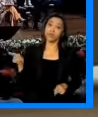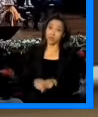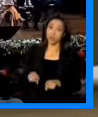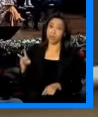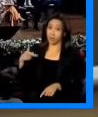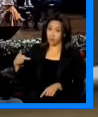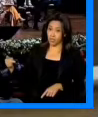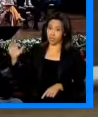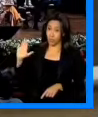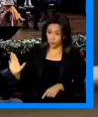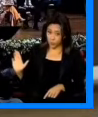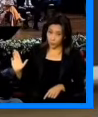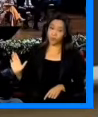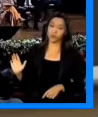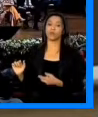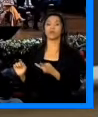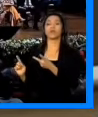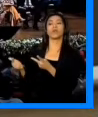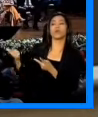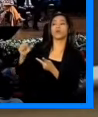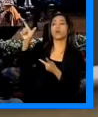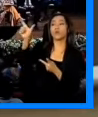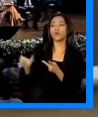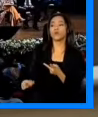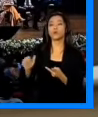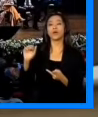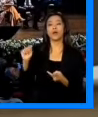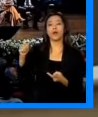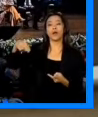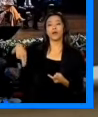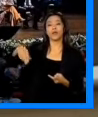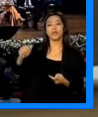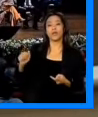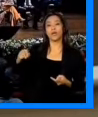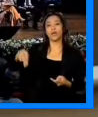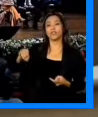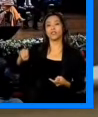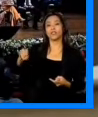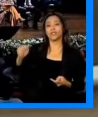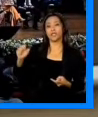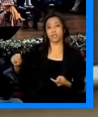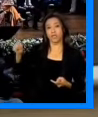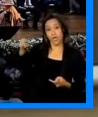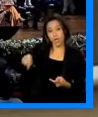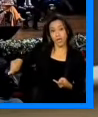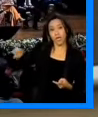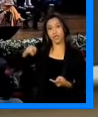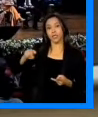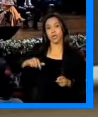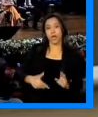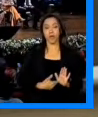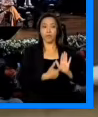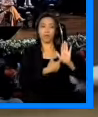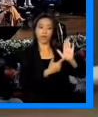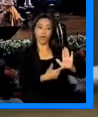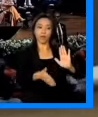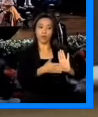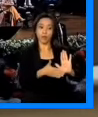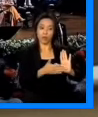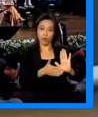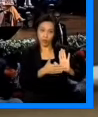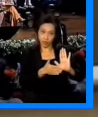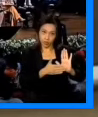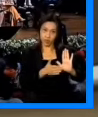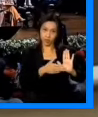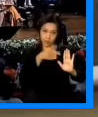Lula, inclusive o Patrus Ananias, apresentaram uma proposta democrática para o Brasil para nós sairmos do período